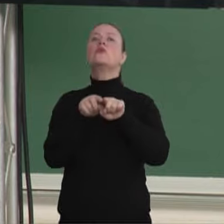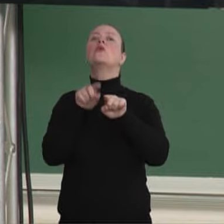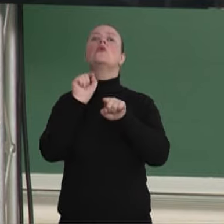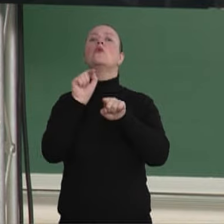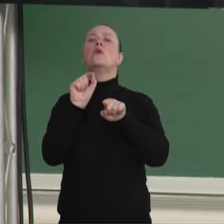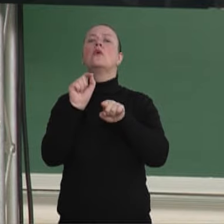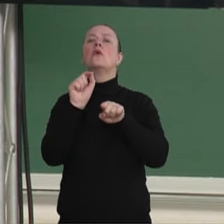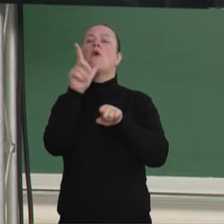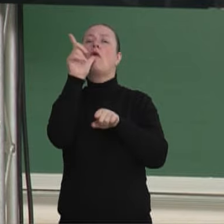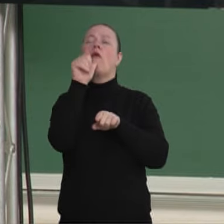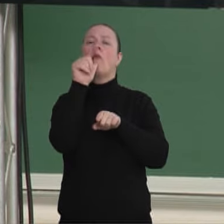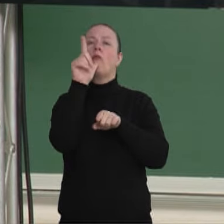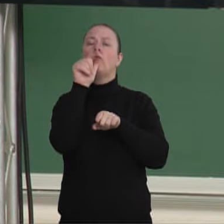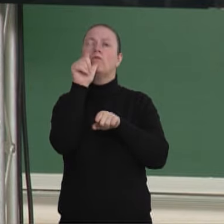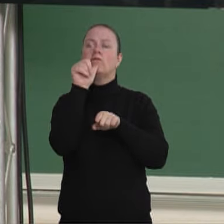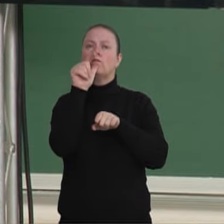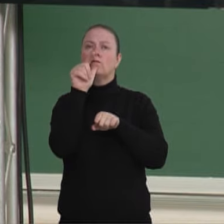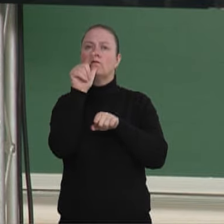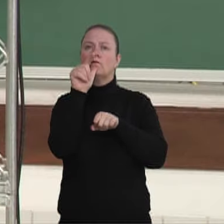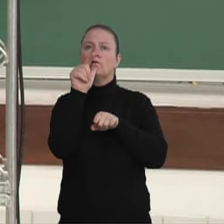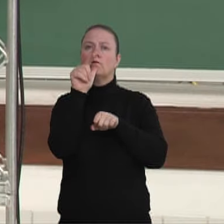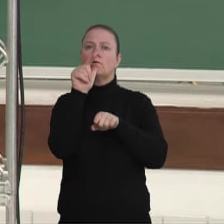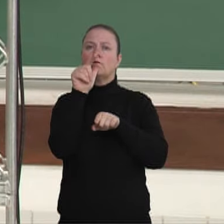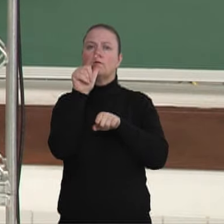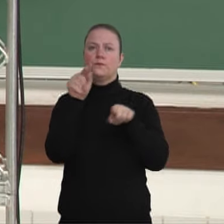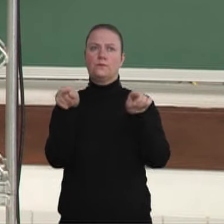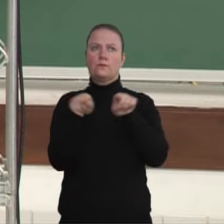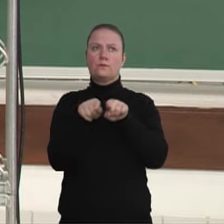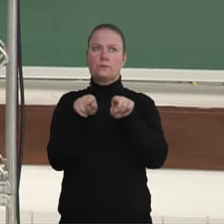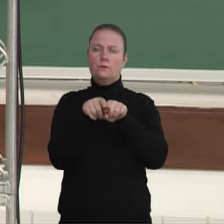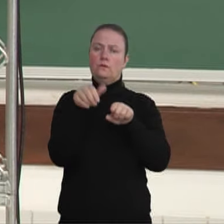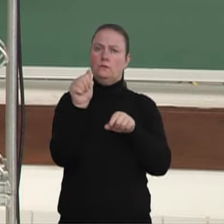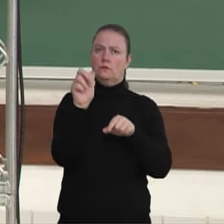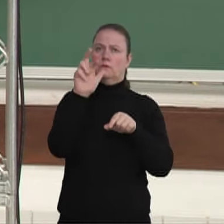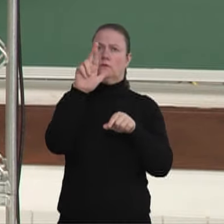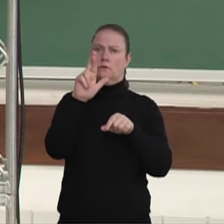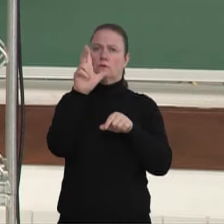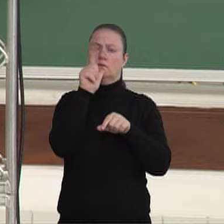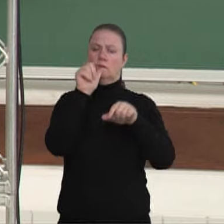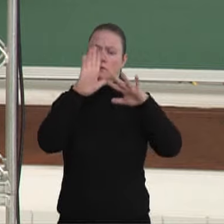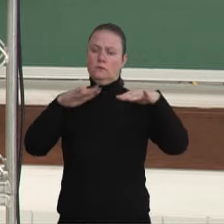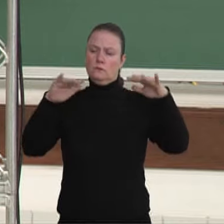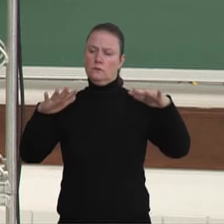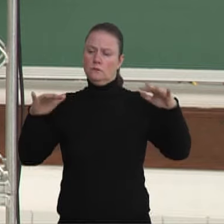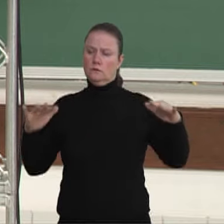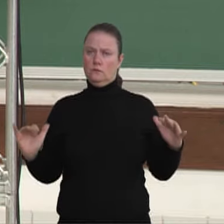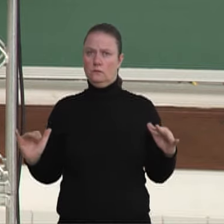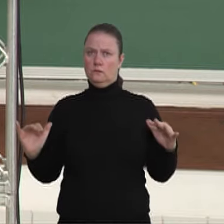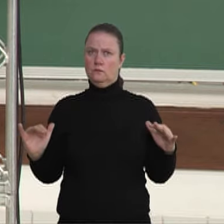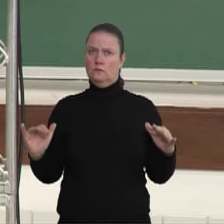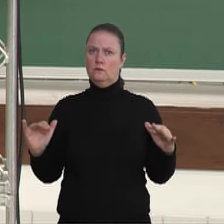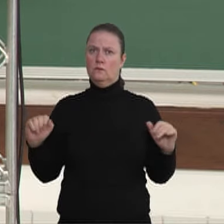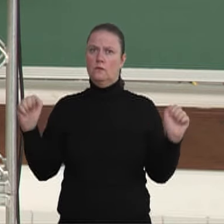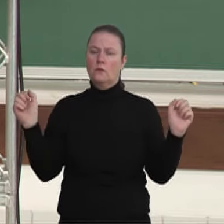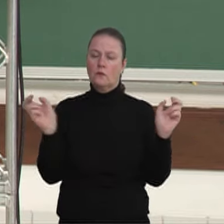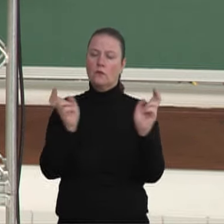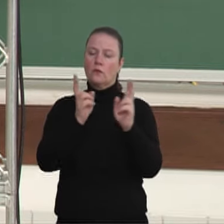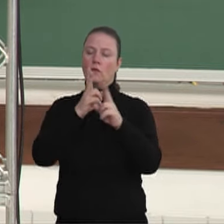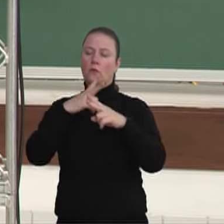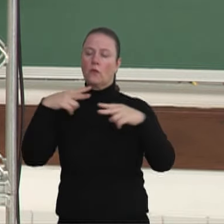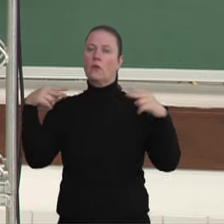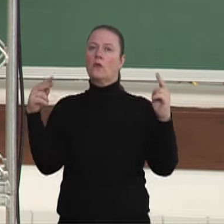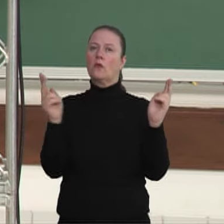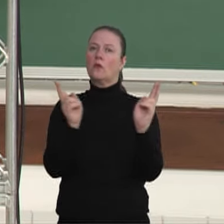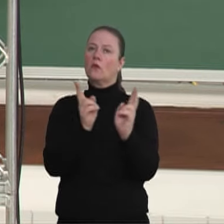preenchido com água, com a camada de ar que está sobre o oceano e acaba avançando para o continente. Temos então a brisa marítima,